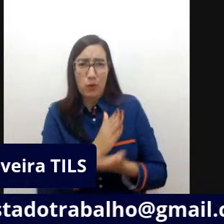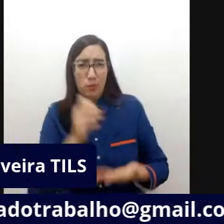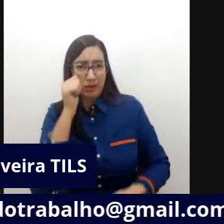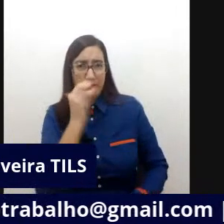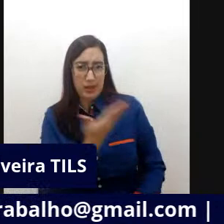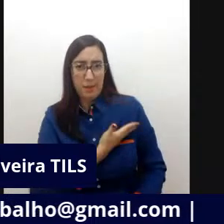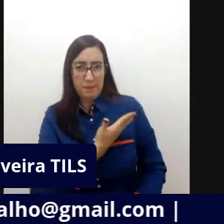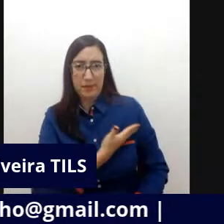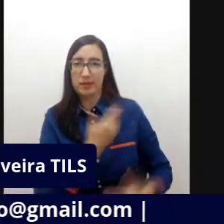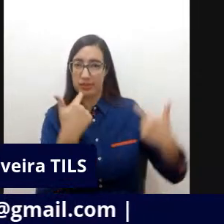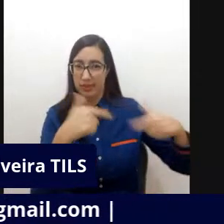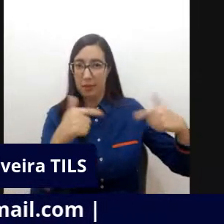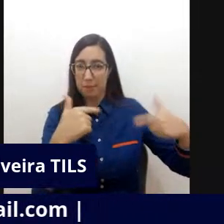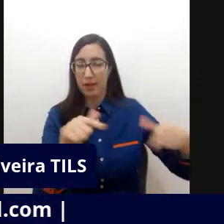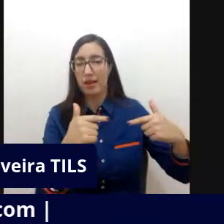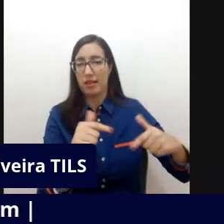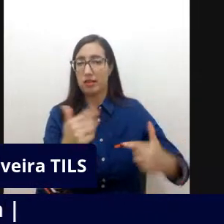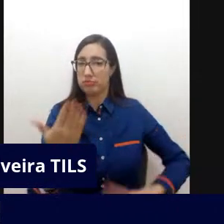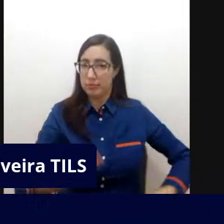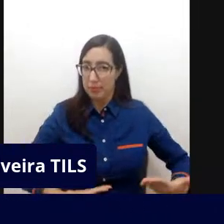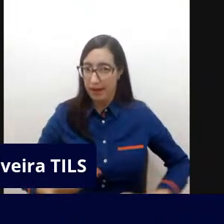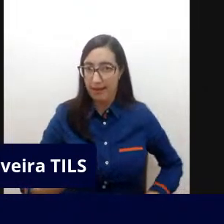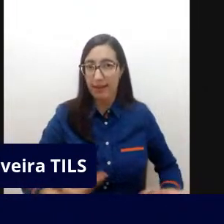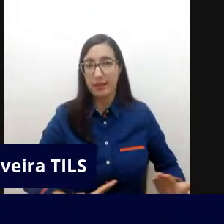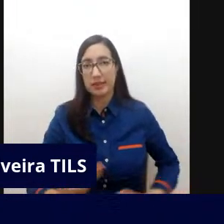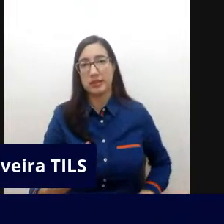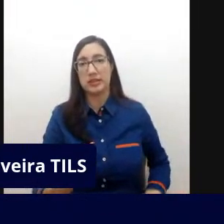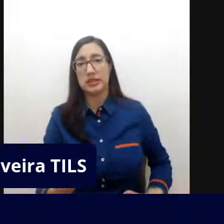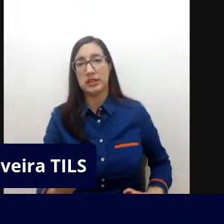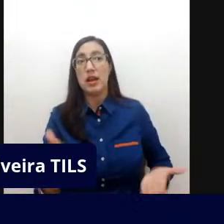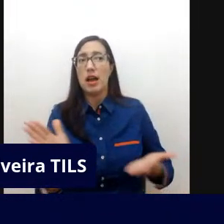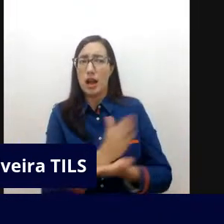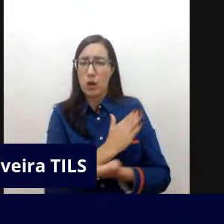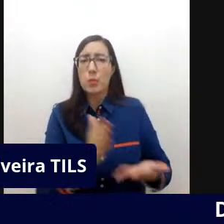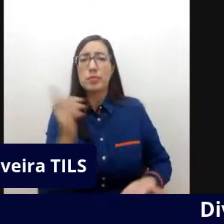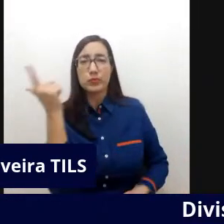casa recebendo o salário, mesmo sem estar